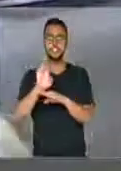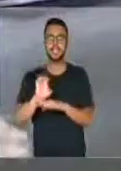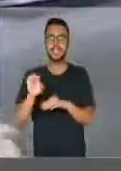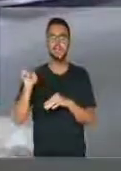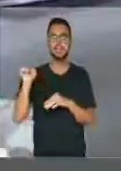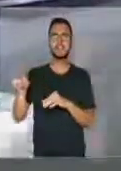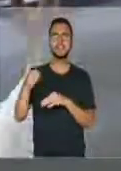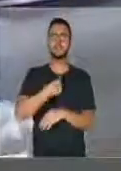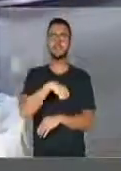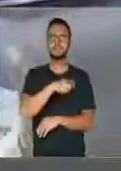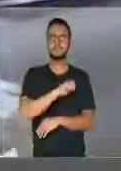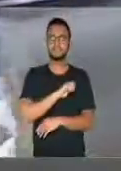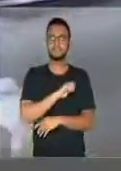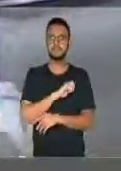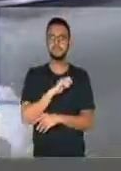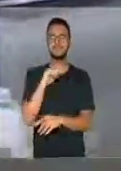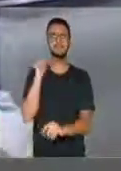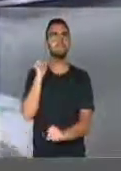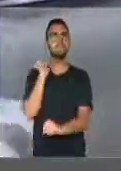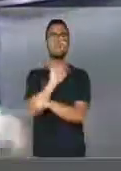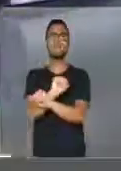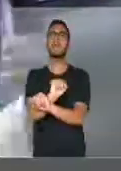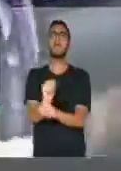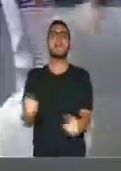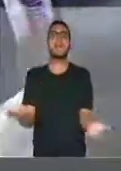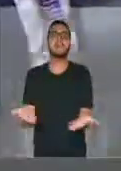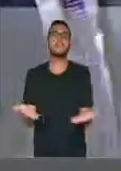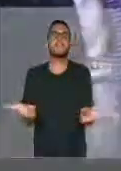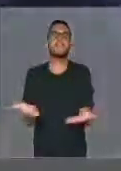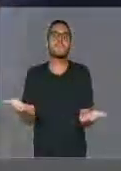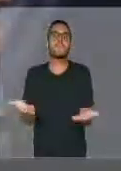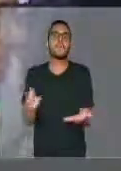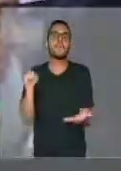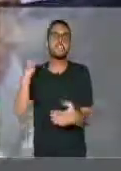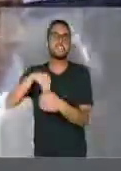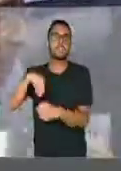auditores e fiscais estão parados hoje no